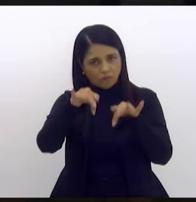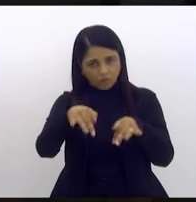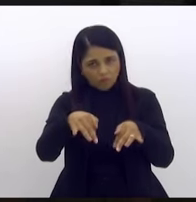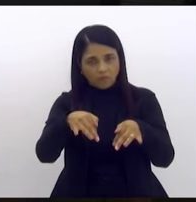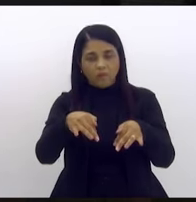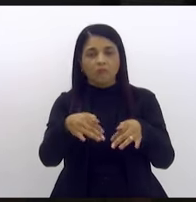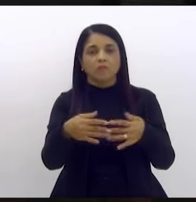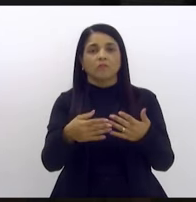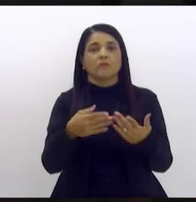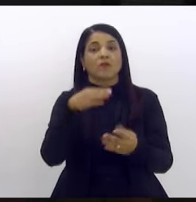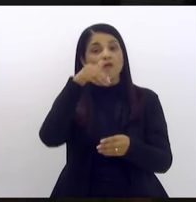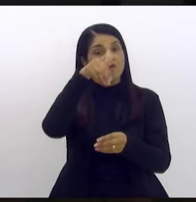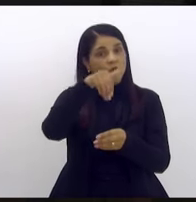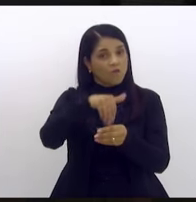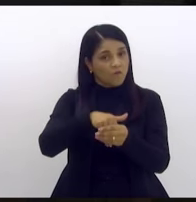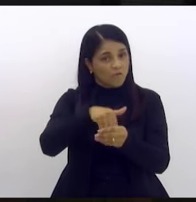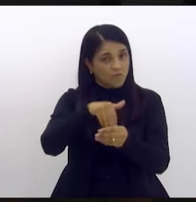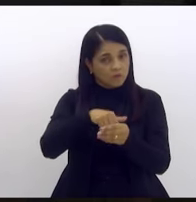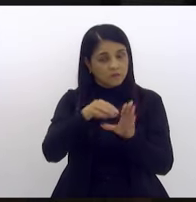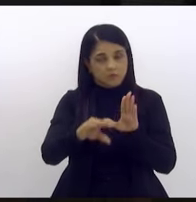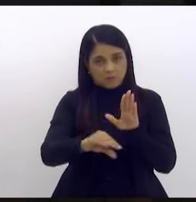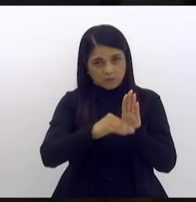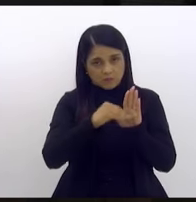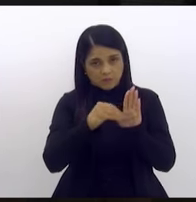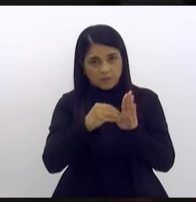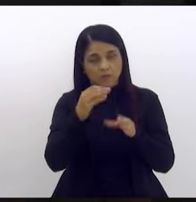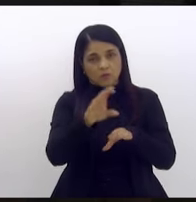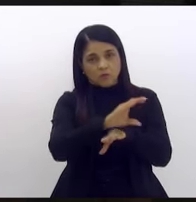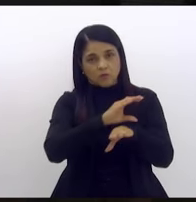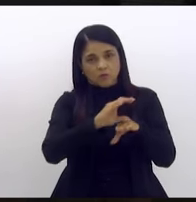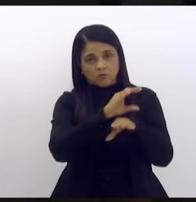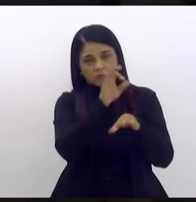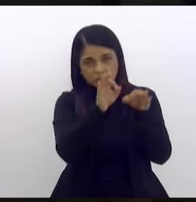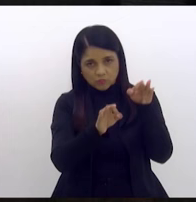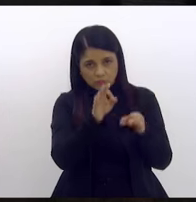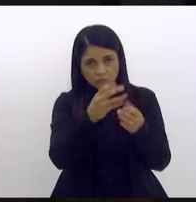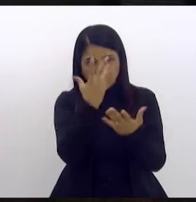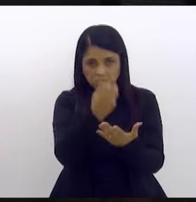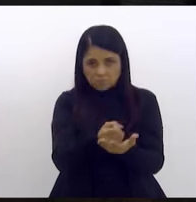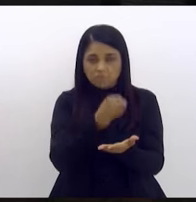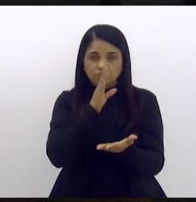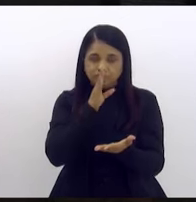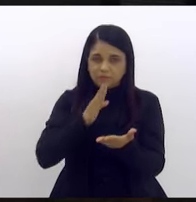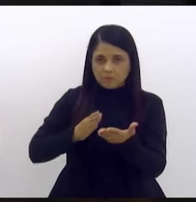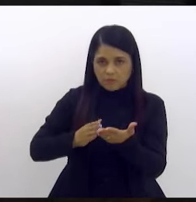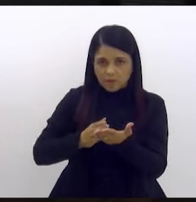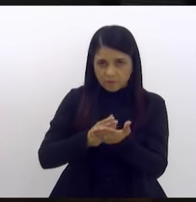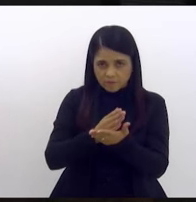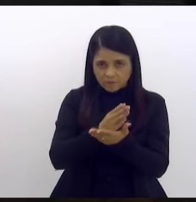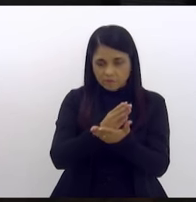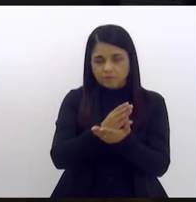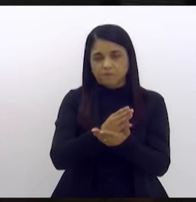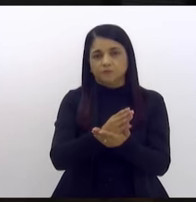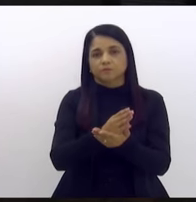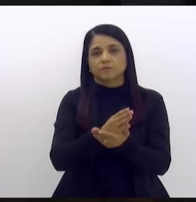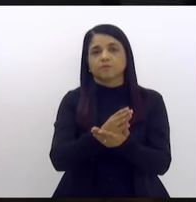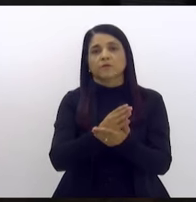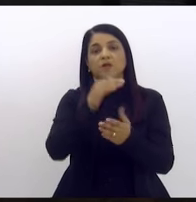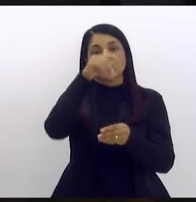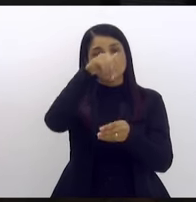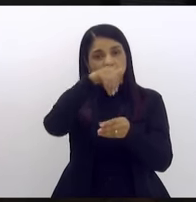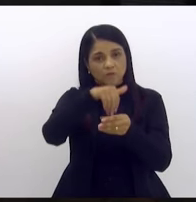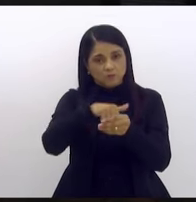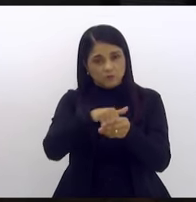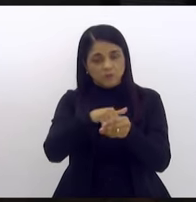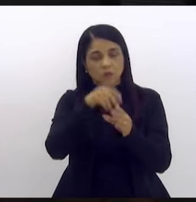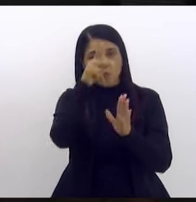a discussão. Em votação, as emendas da Comissão de Constituição e Justiça. Os senhores que aprovam permaneçam como estão. Aprovado. Em votação,